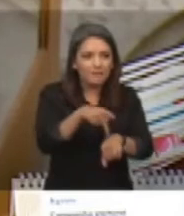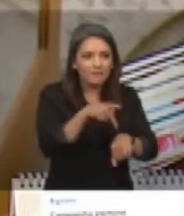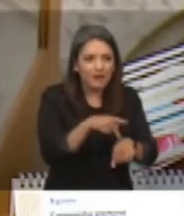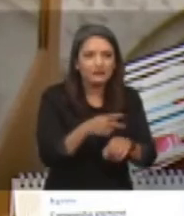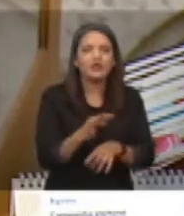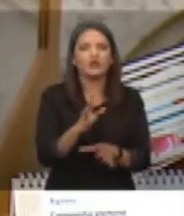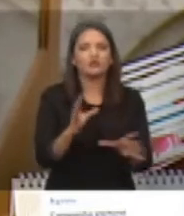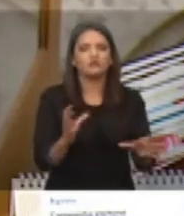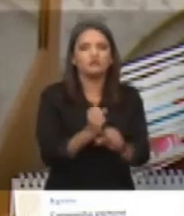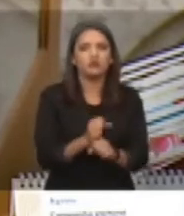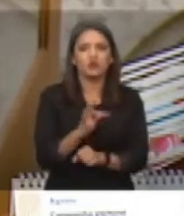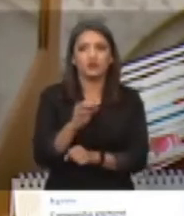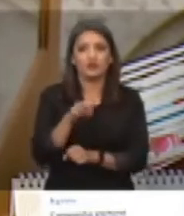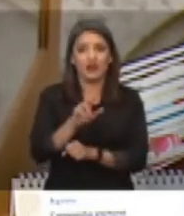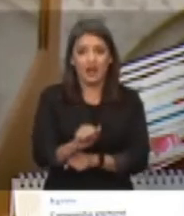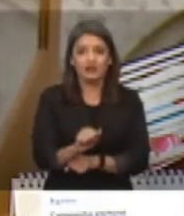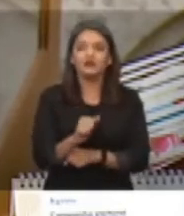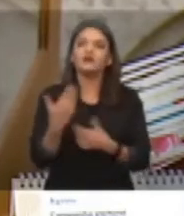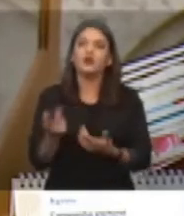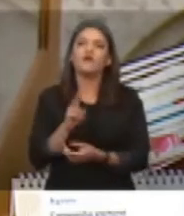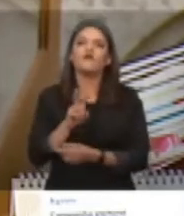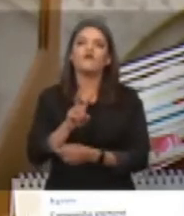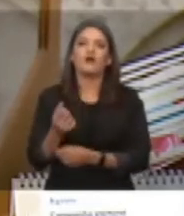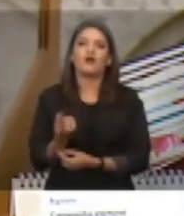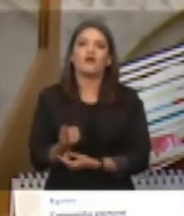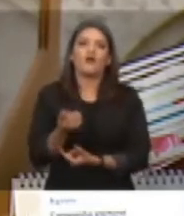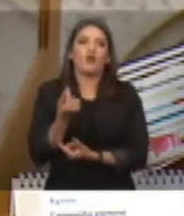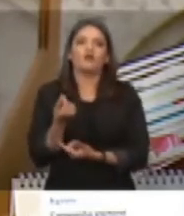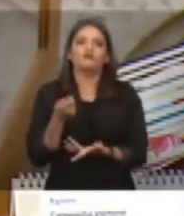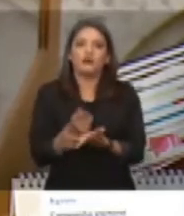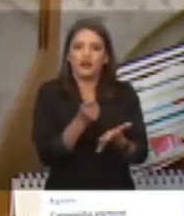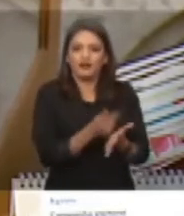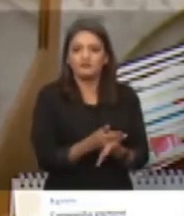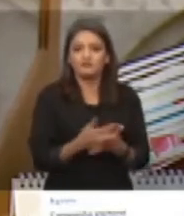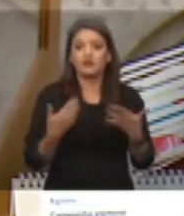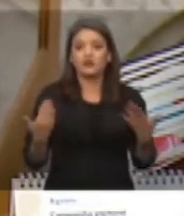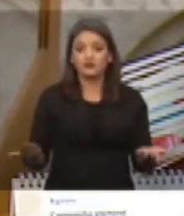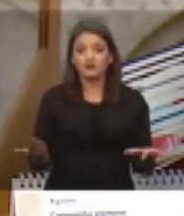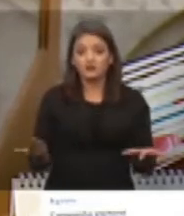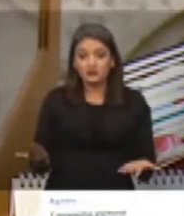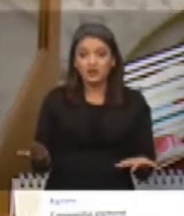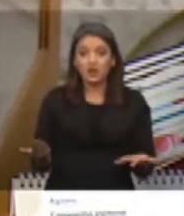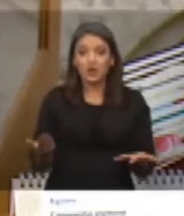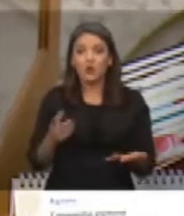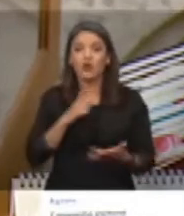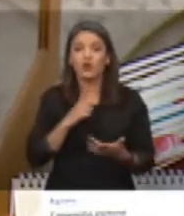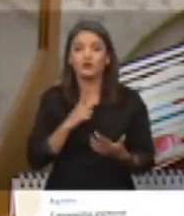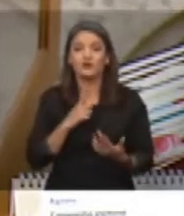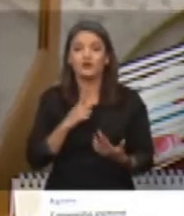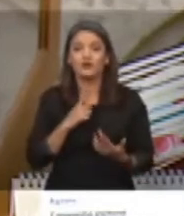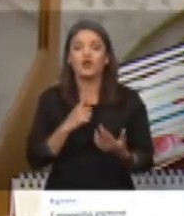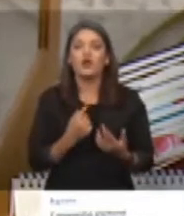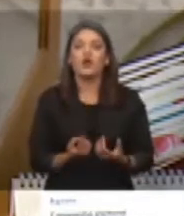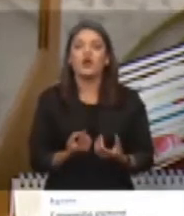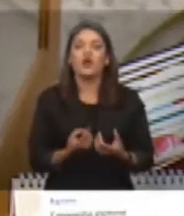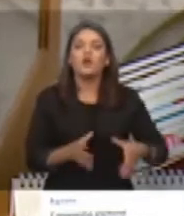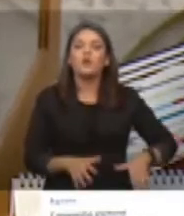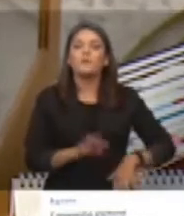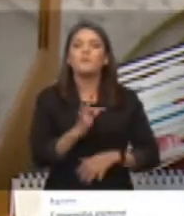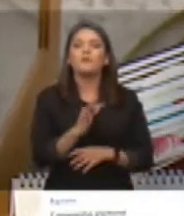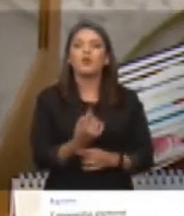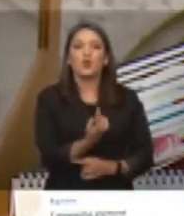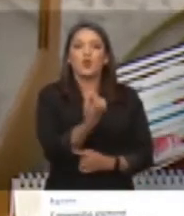Gerais, o valor da TFRM será correspondente a 1 unidade fiscal por tonelada de mineral ou